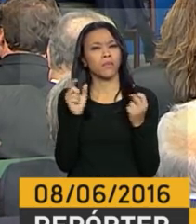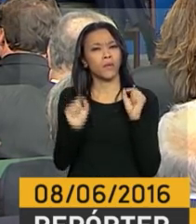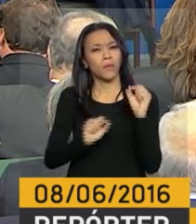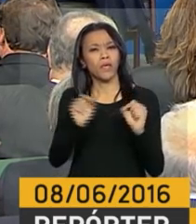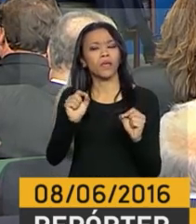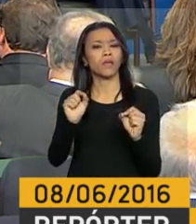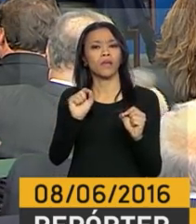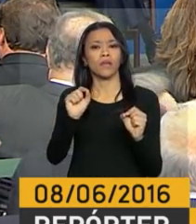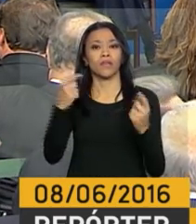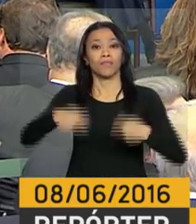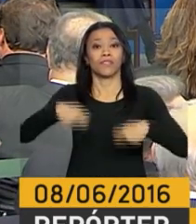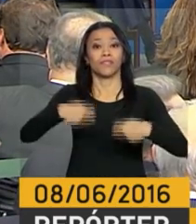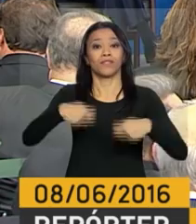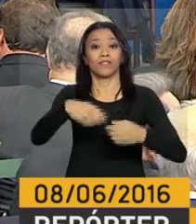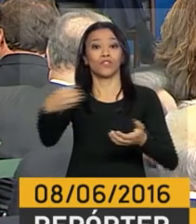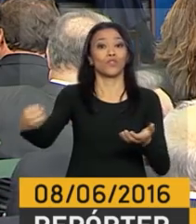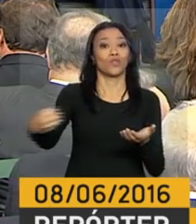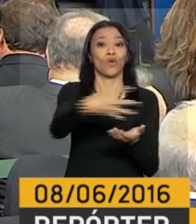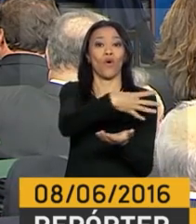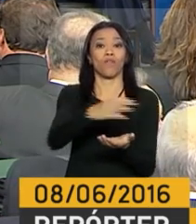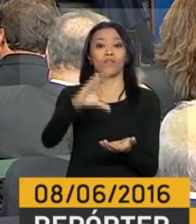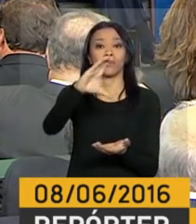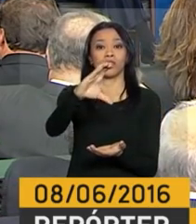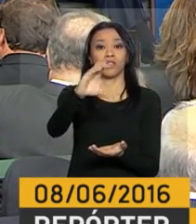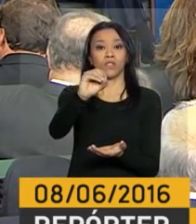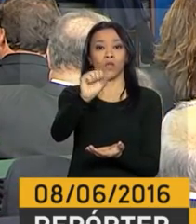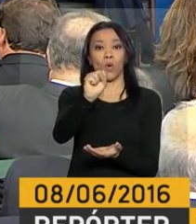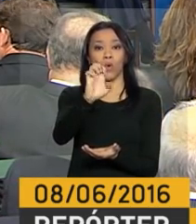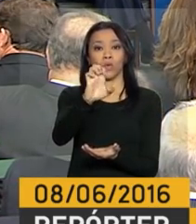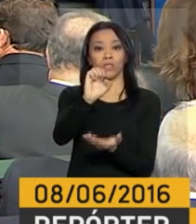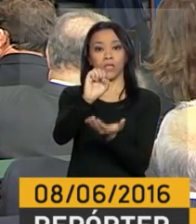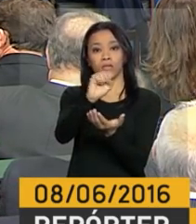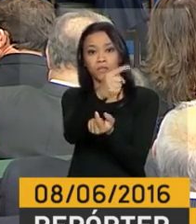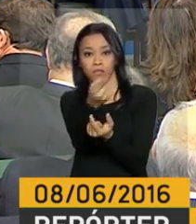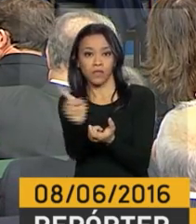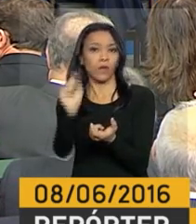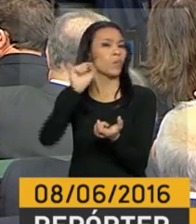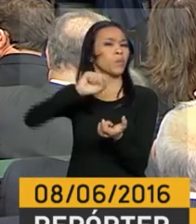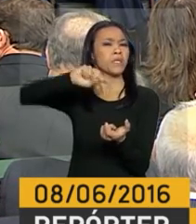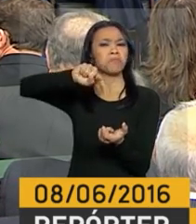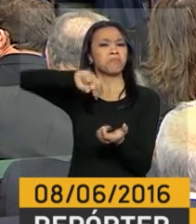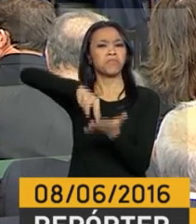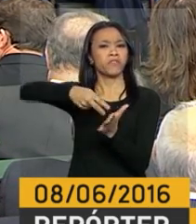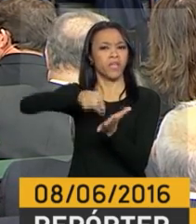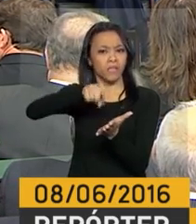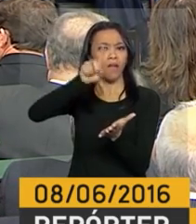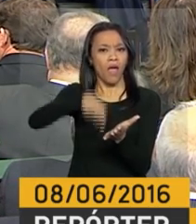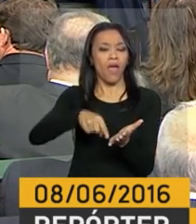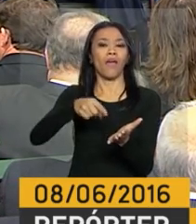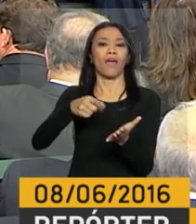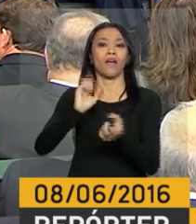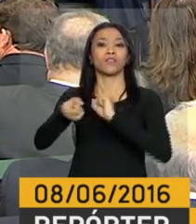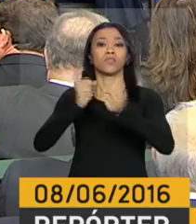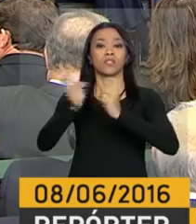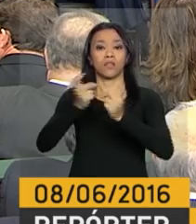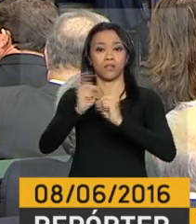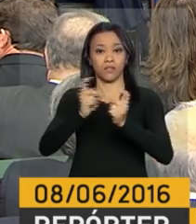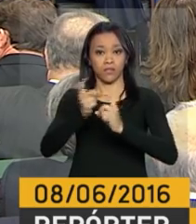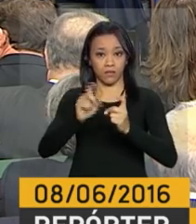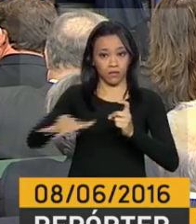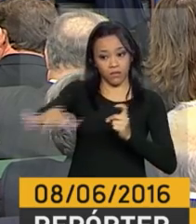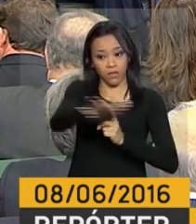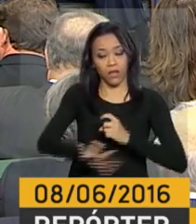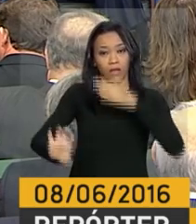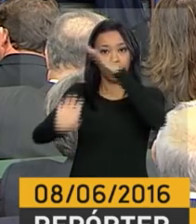concessões e eu creio que pela primeira vez Presidente esses problemas